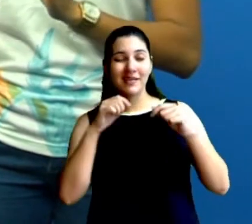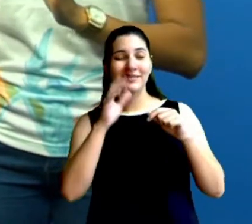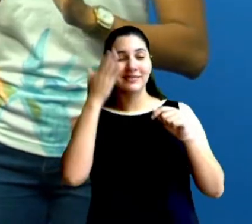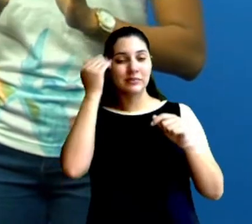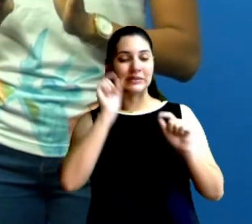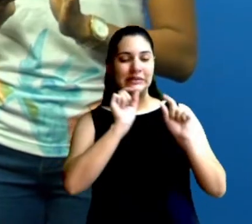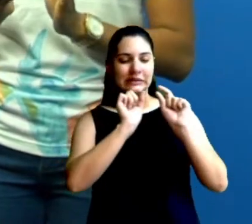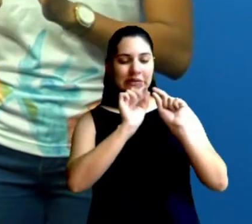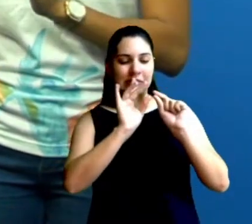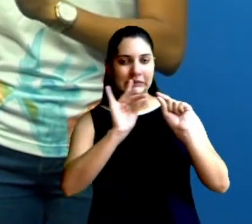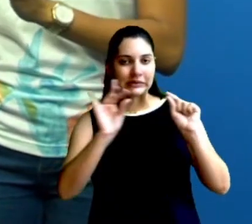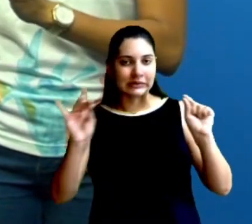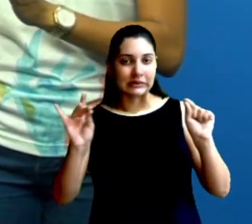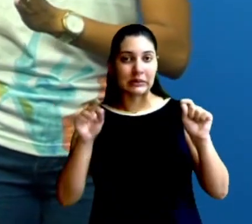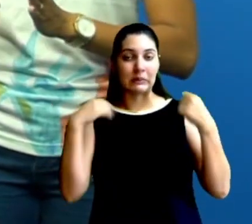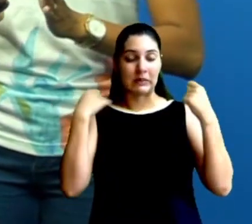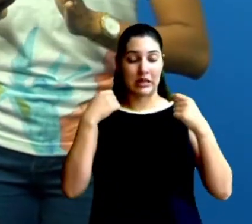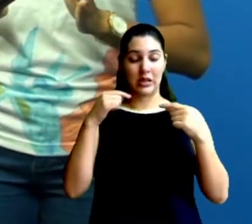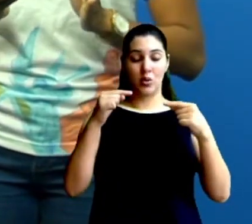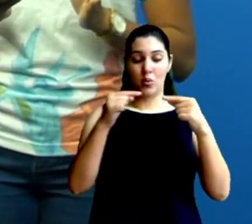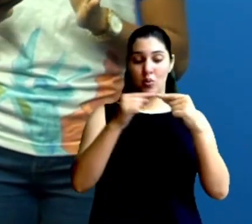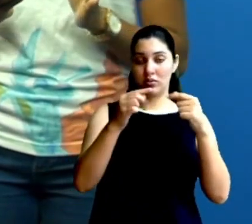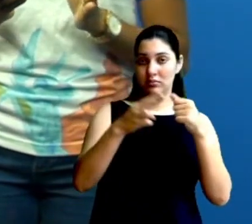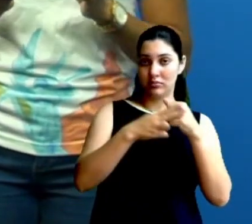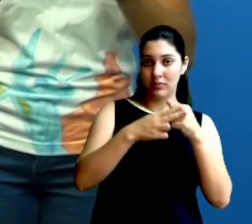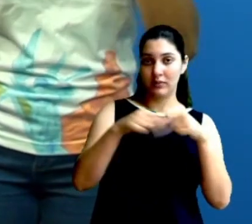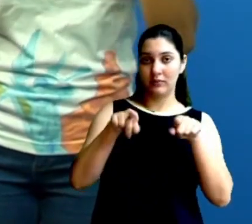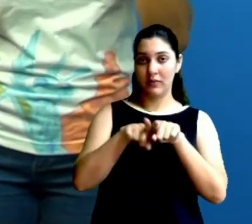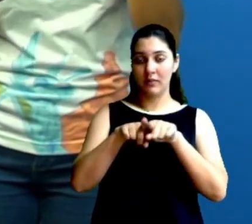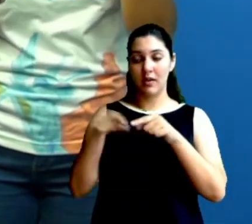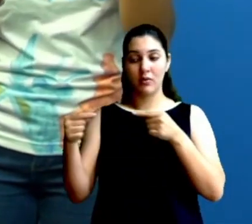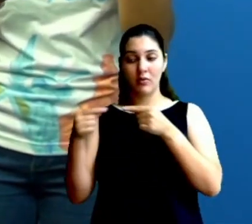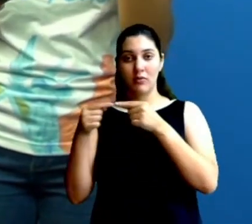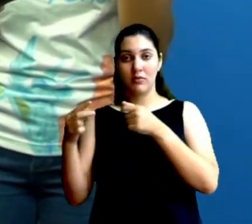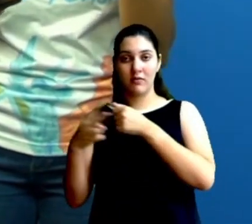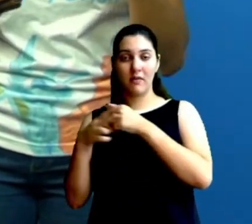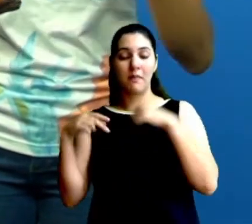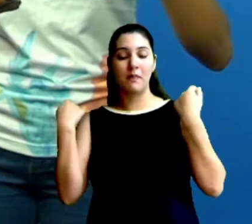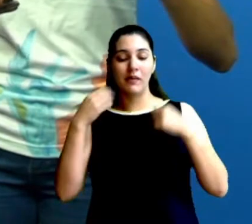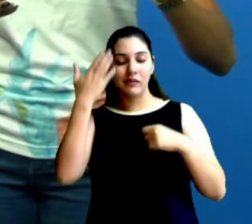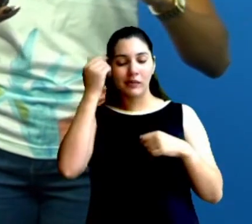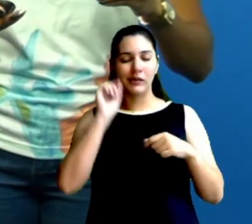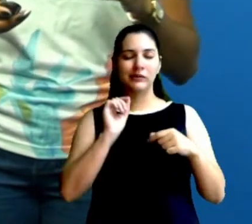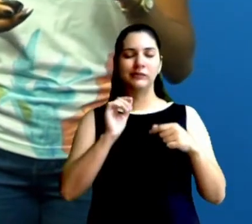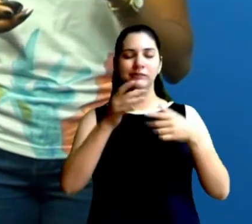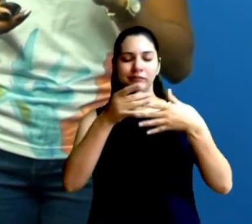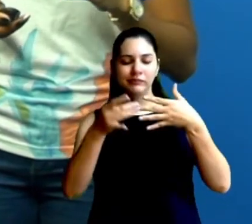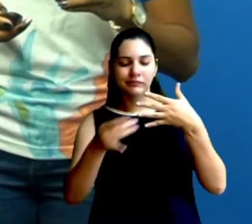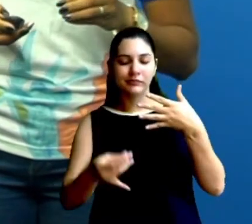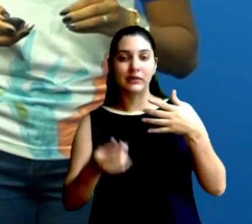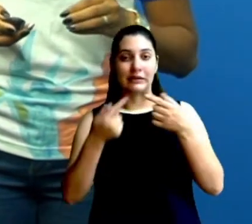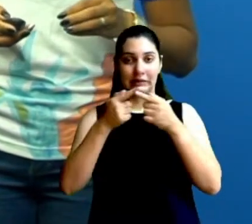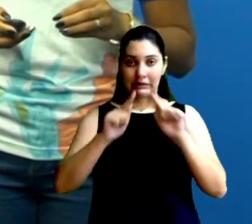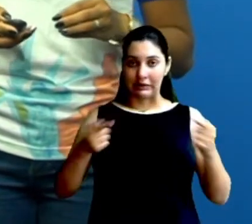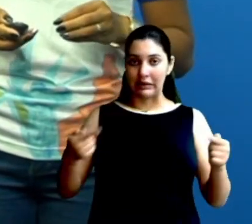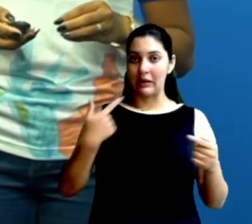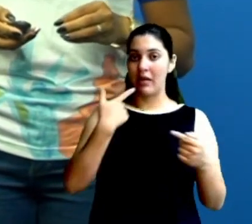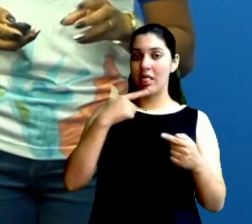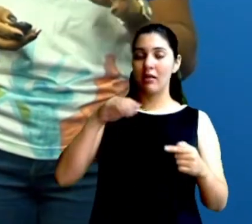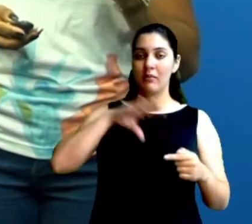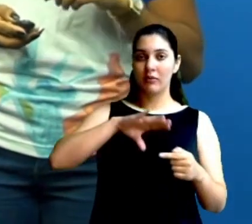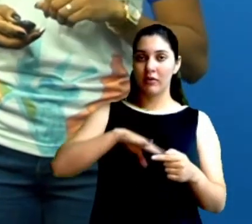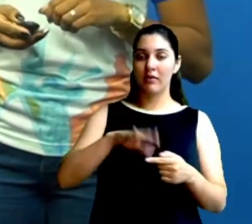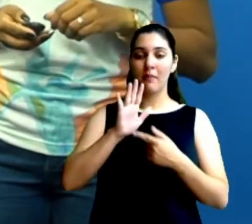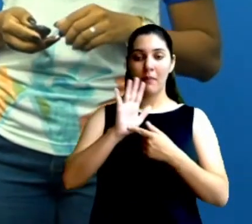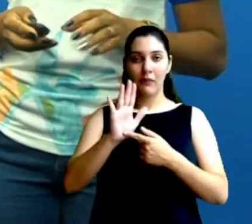fala de concordância nominal e verbal, a gente precisa saber esses pontinhos que a gramática da língua portuguesa nos